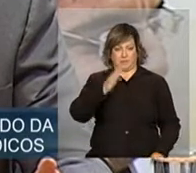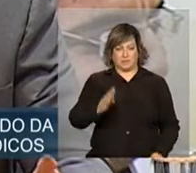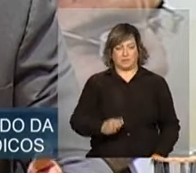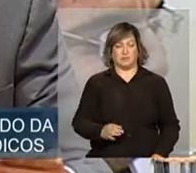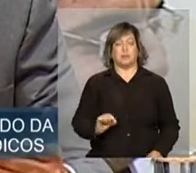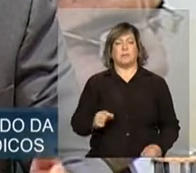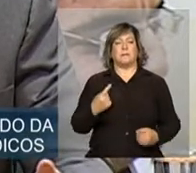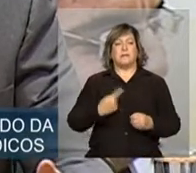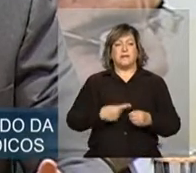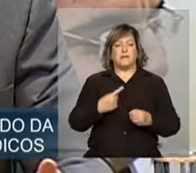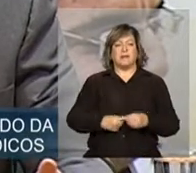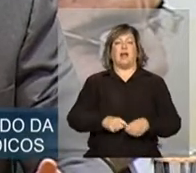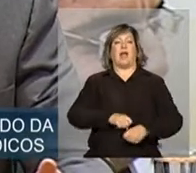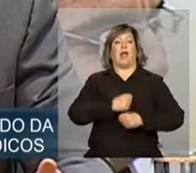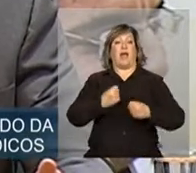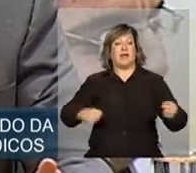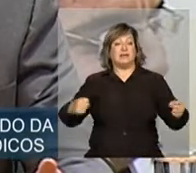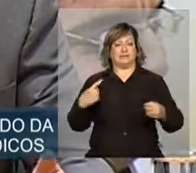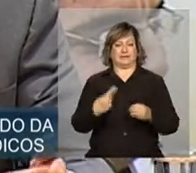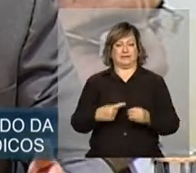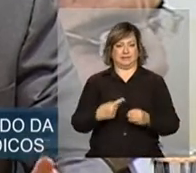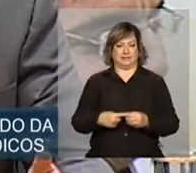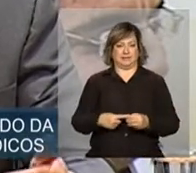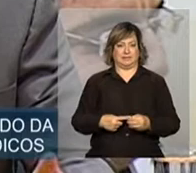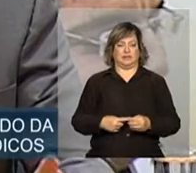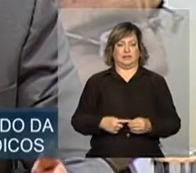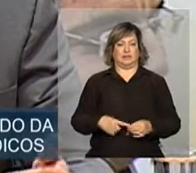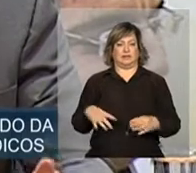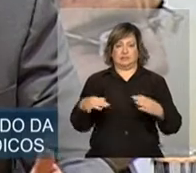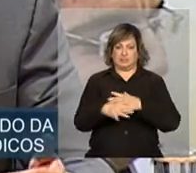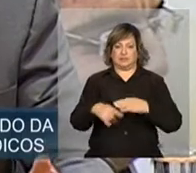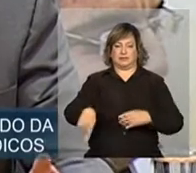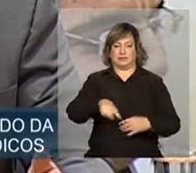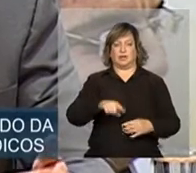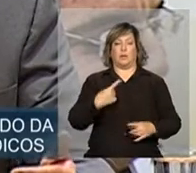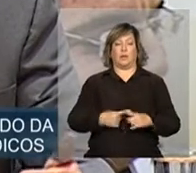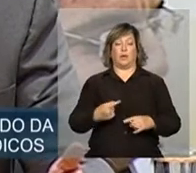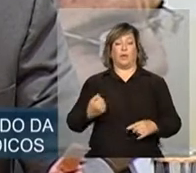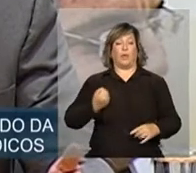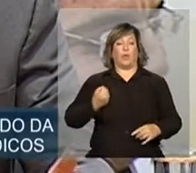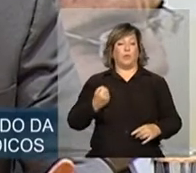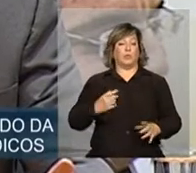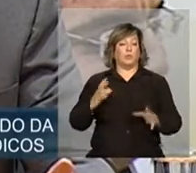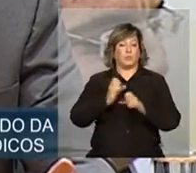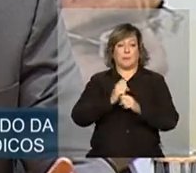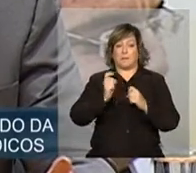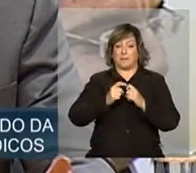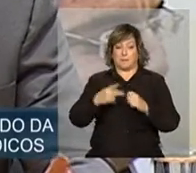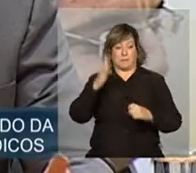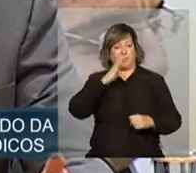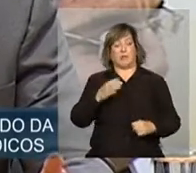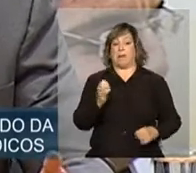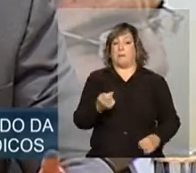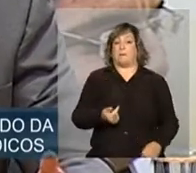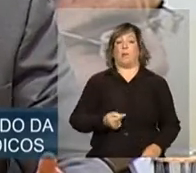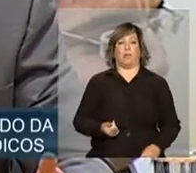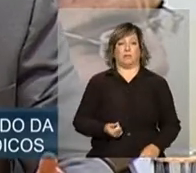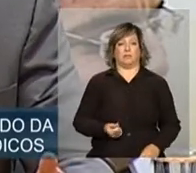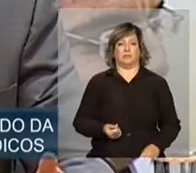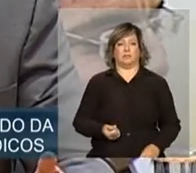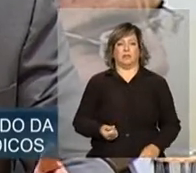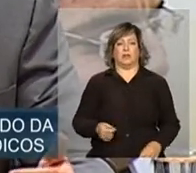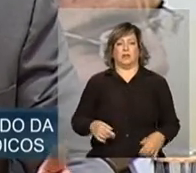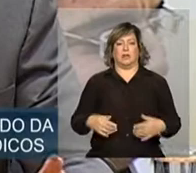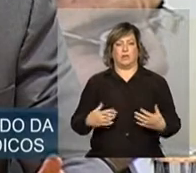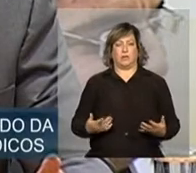periferia das grandes cidades nos municípios do interior o número que nós temos de média no Brasil é insuficiente para isso é quando você tem